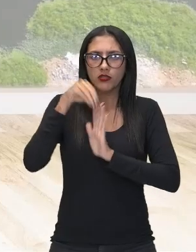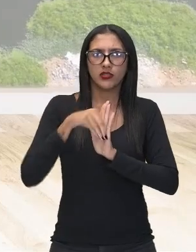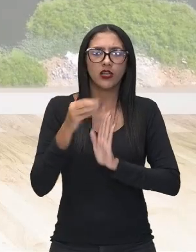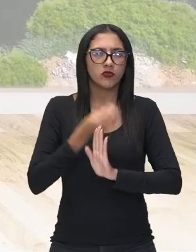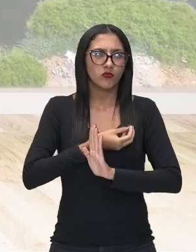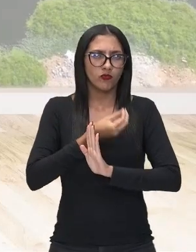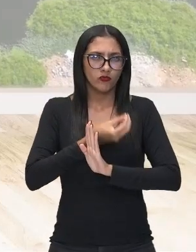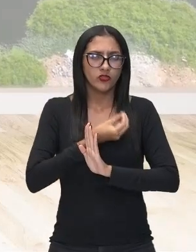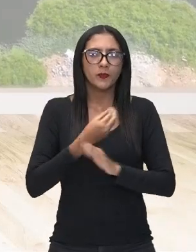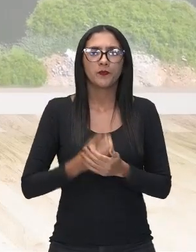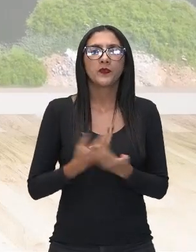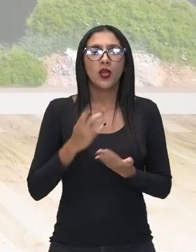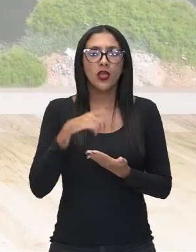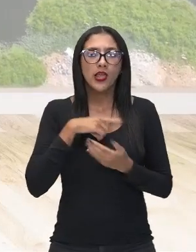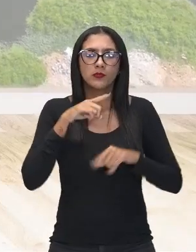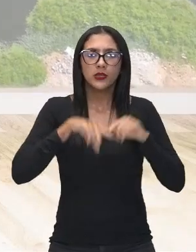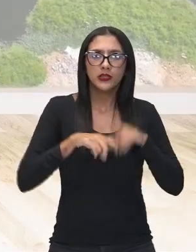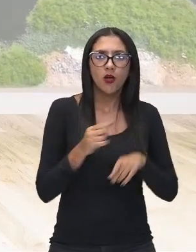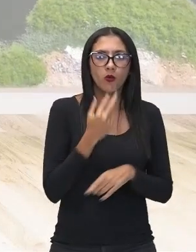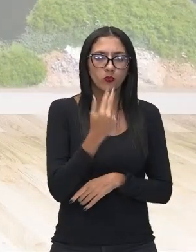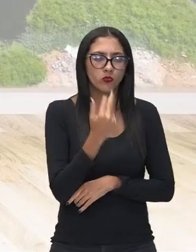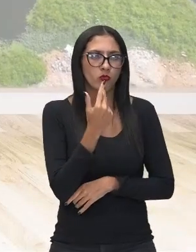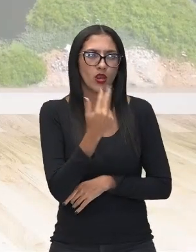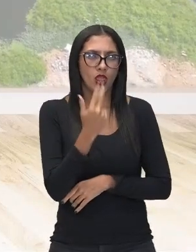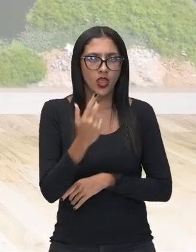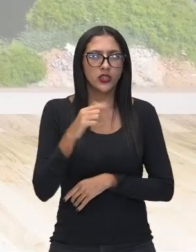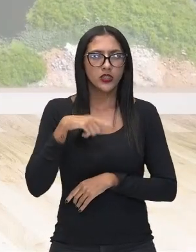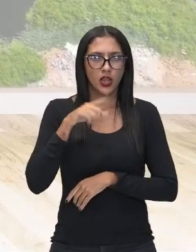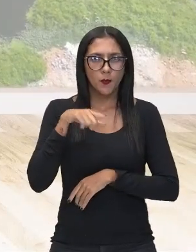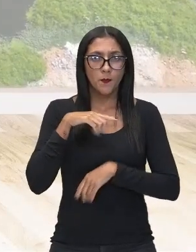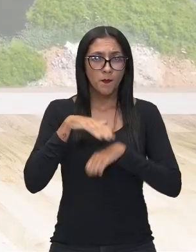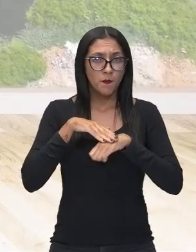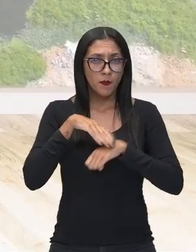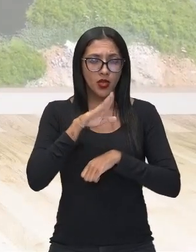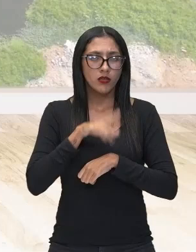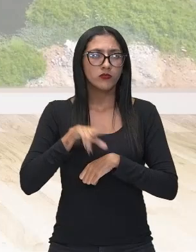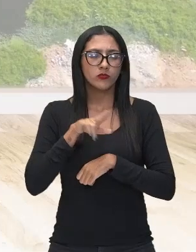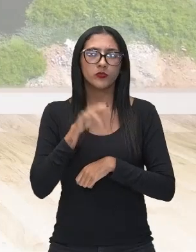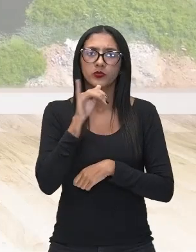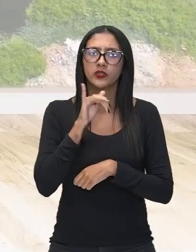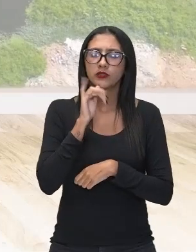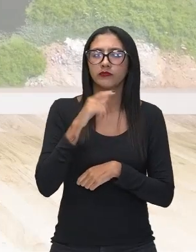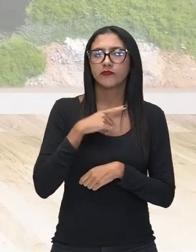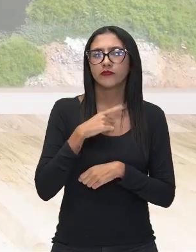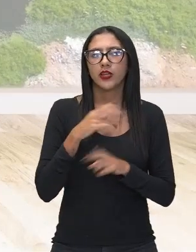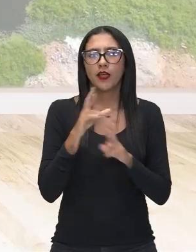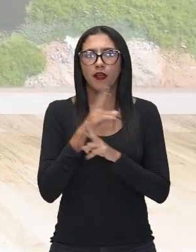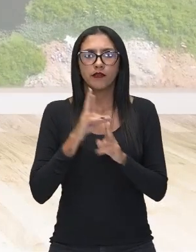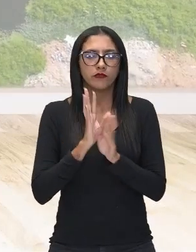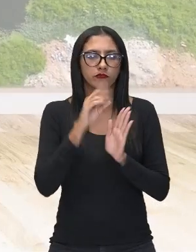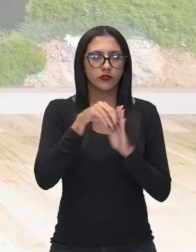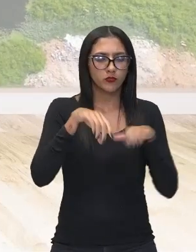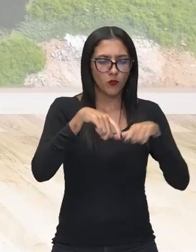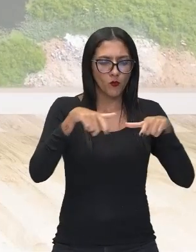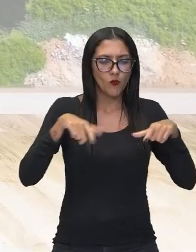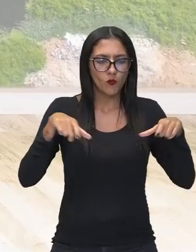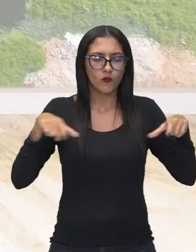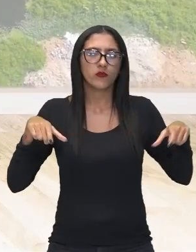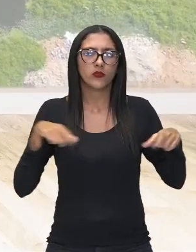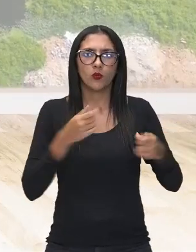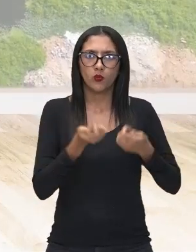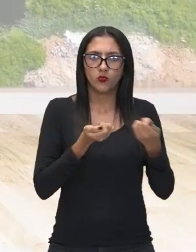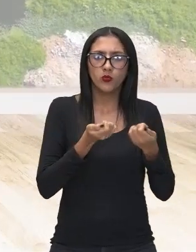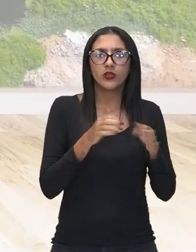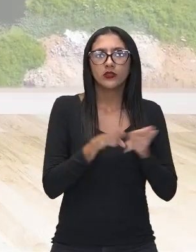E esses nutrientes, esse excesso de nutrientes, eles vêm por causa dos esgotos nas grandes cidades ou por causa também